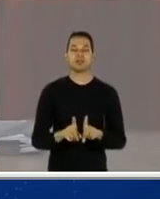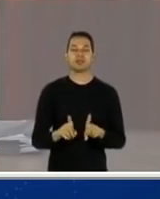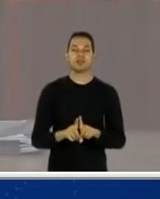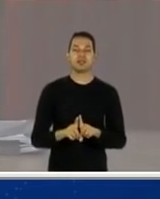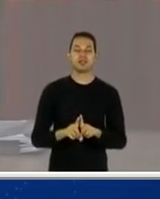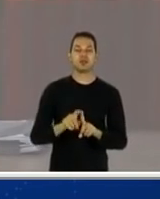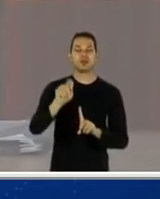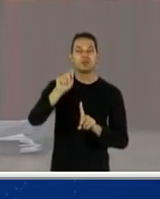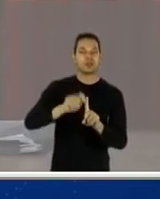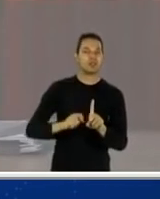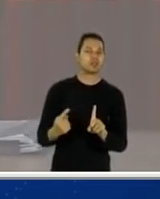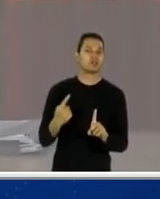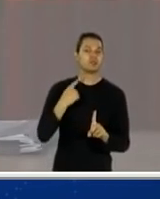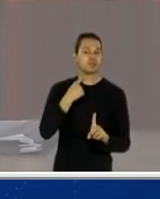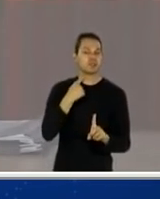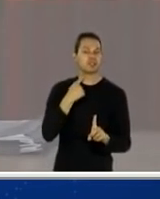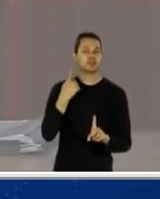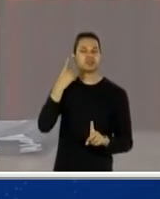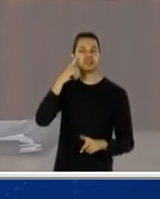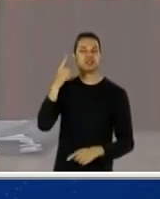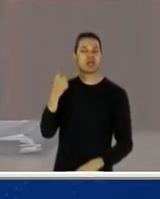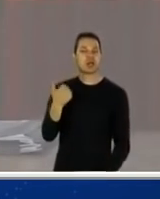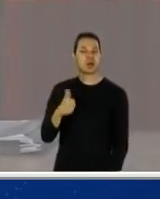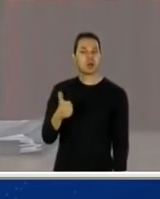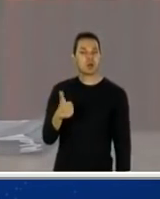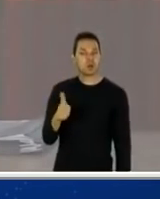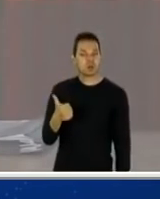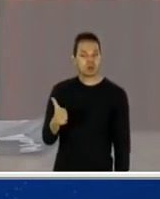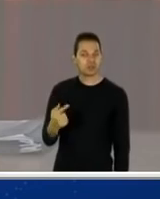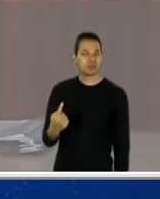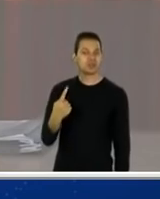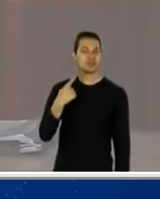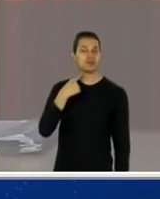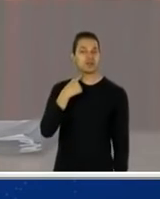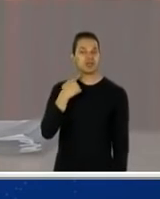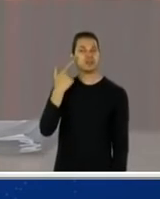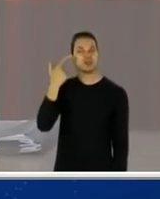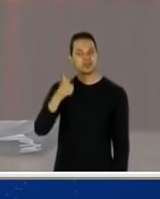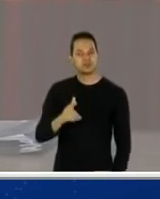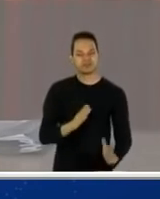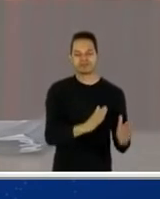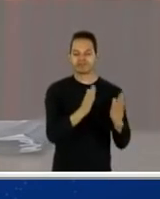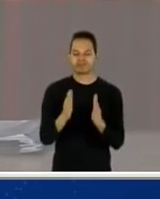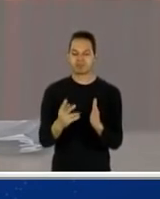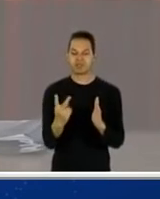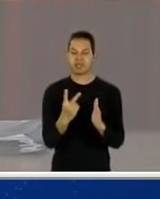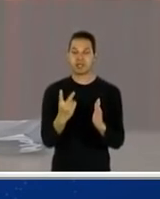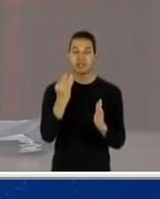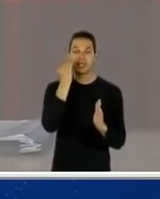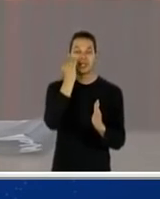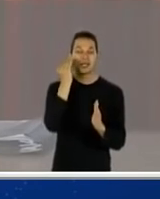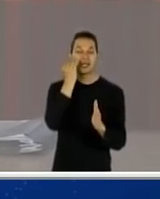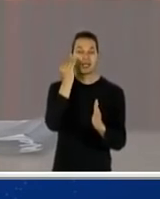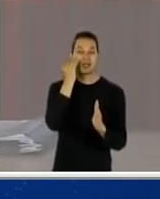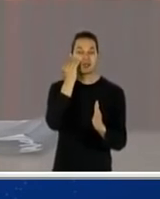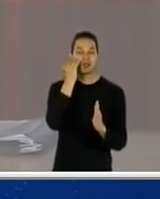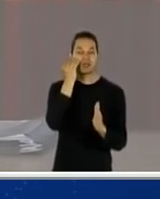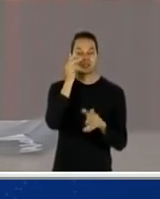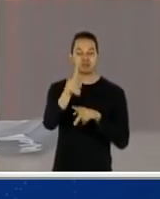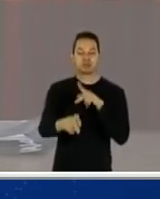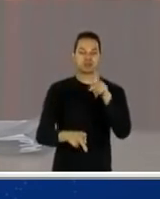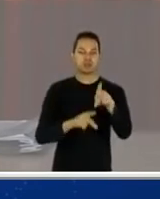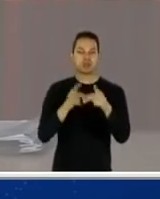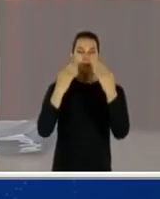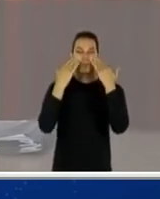o Supremo Tribunal o Tribunal Superior Eleitoral que tem entre os seus membros a juízo já disse